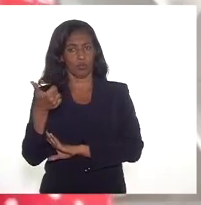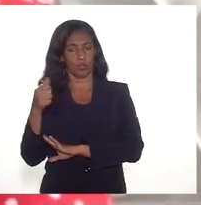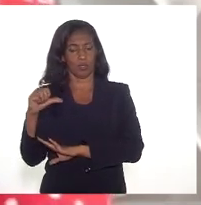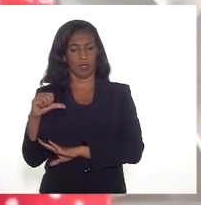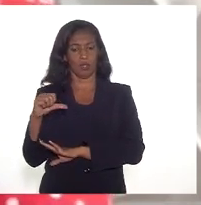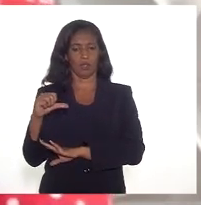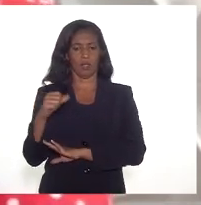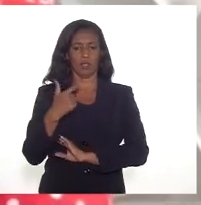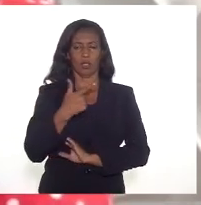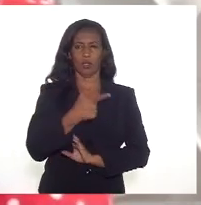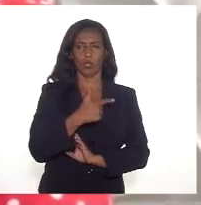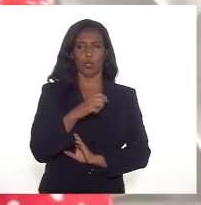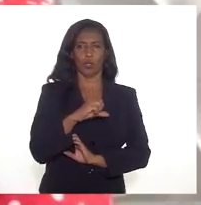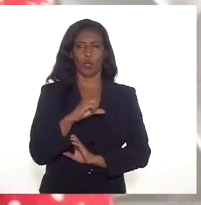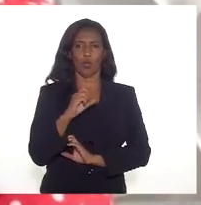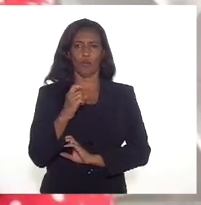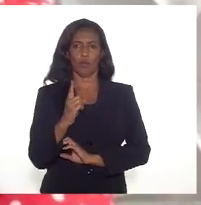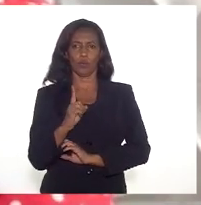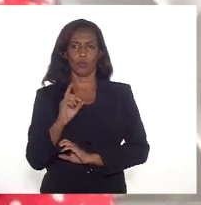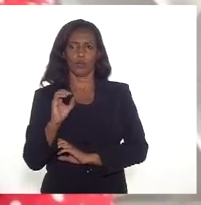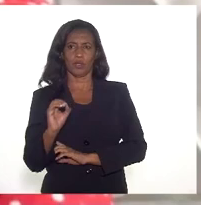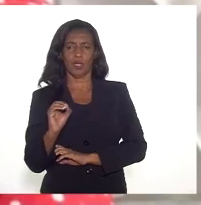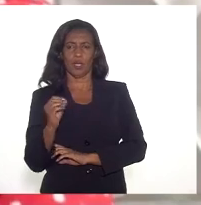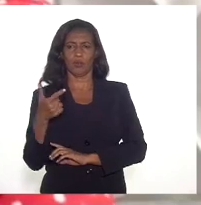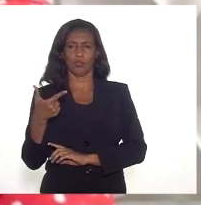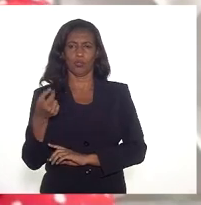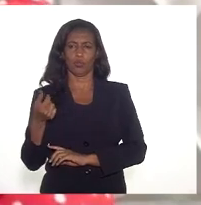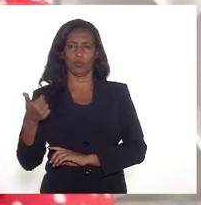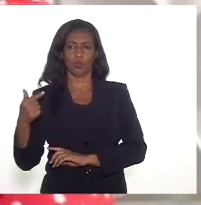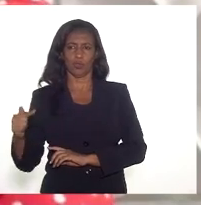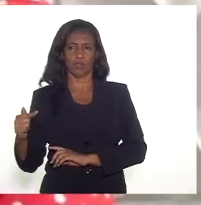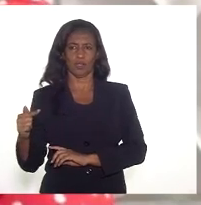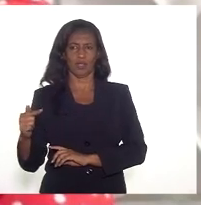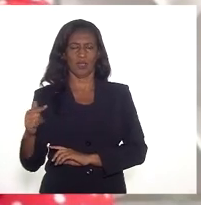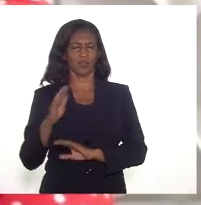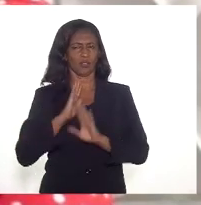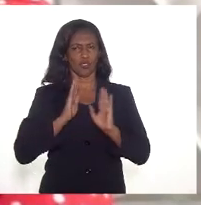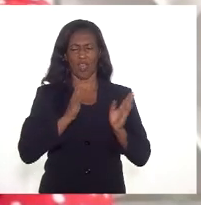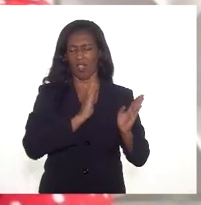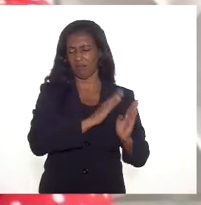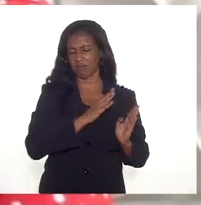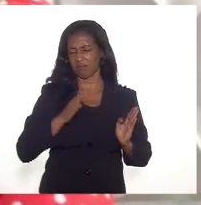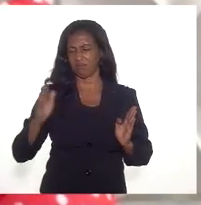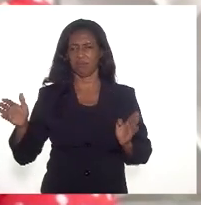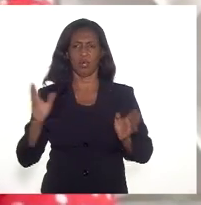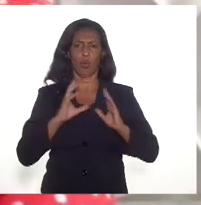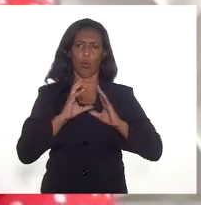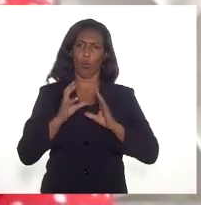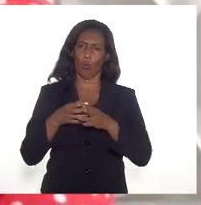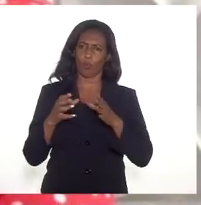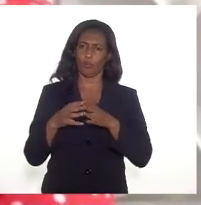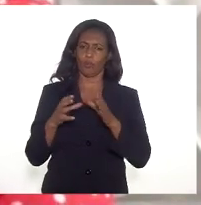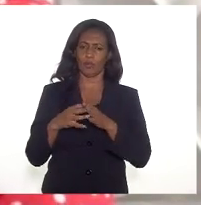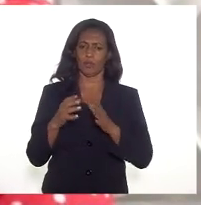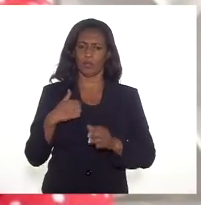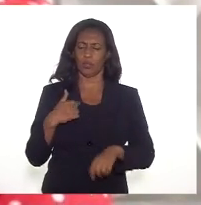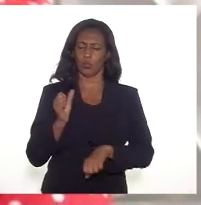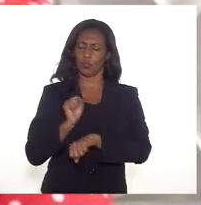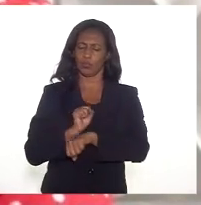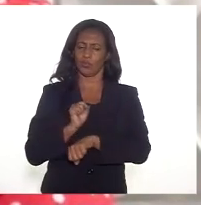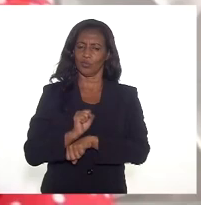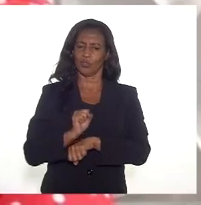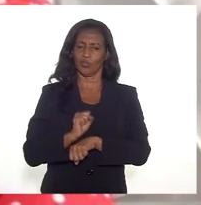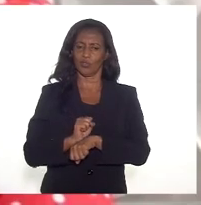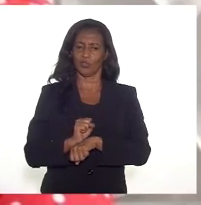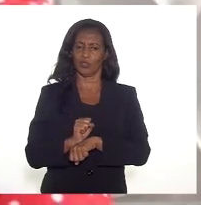e 2910 de 2017, que já passaram por todas as comissões. E dizer que eu estou aqui